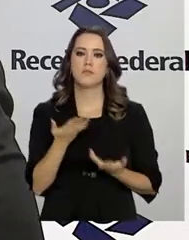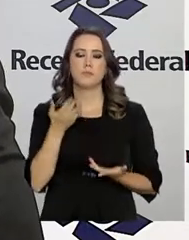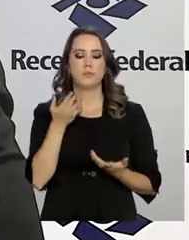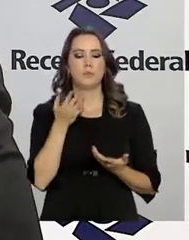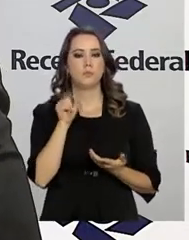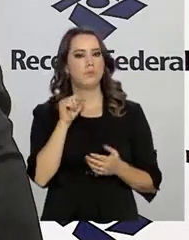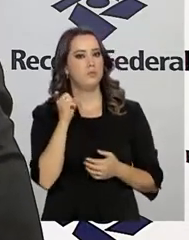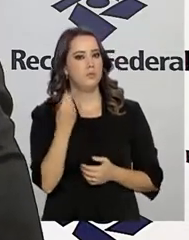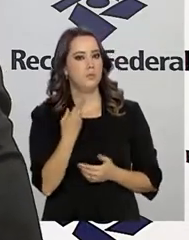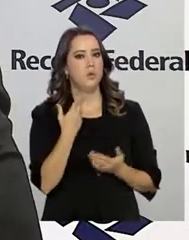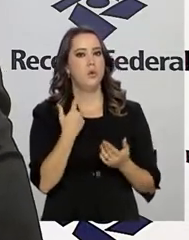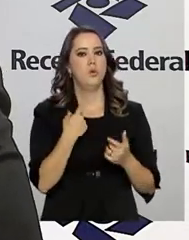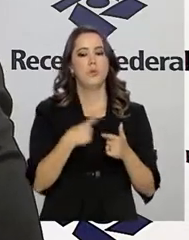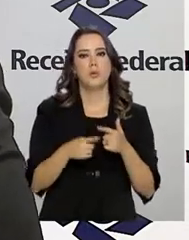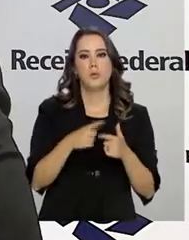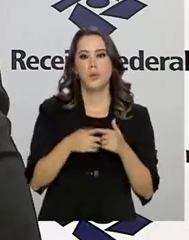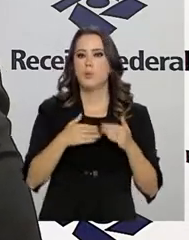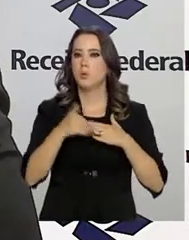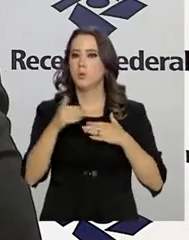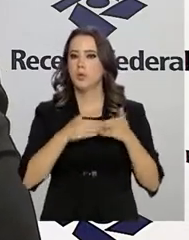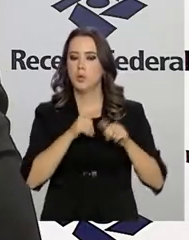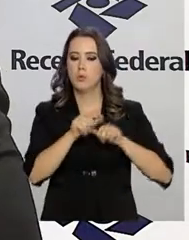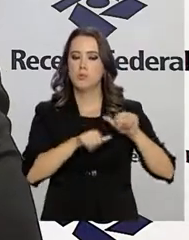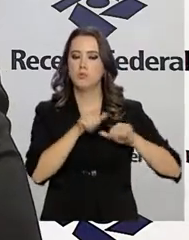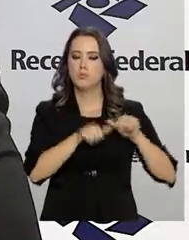ou dessa pendência que seja alguma ação do contribuinte